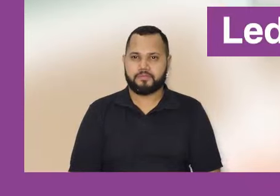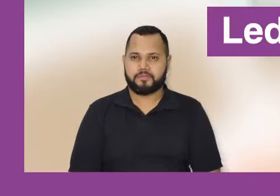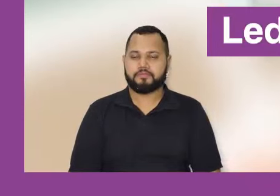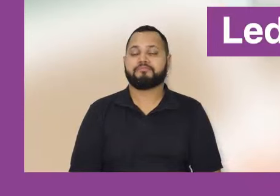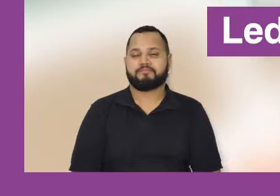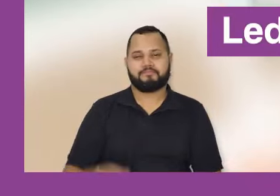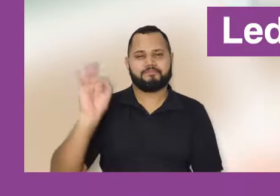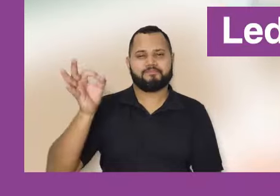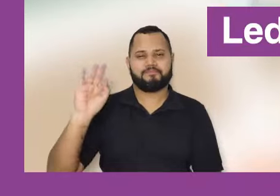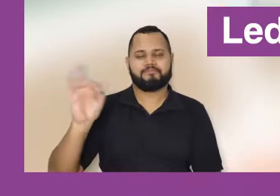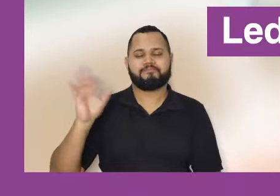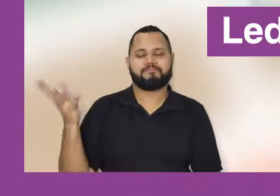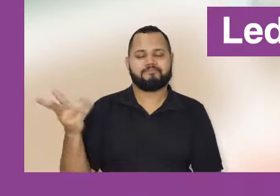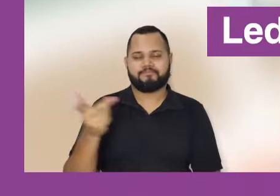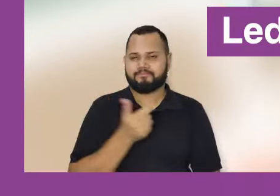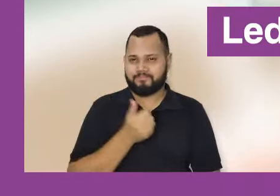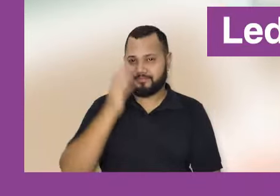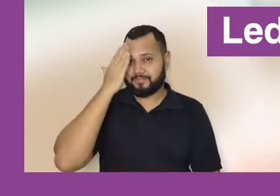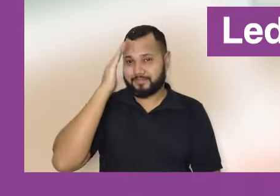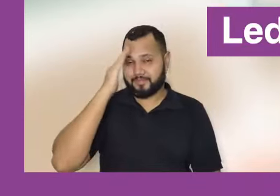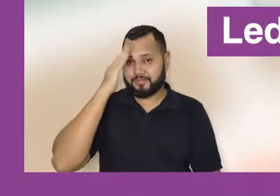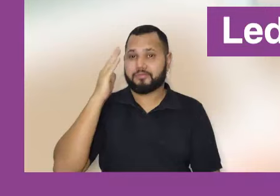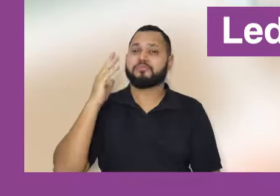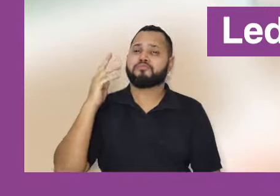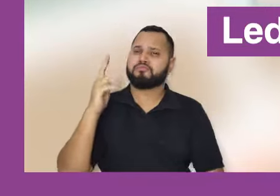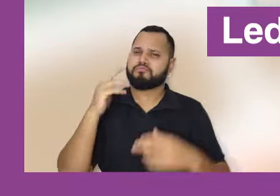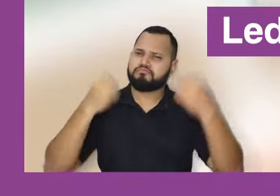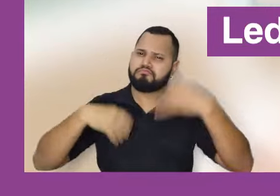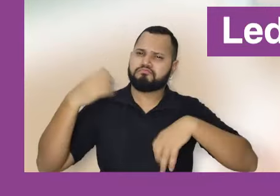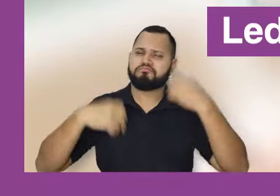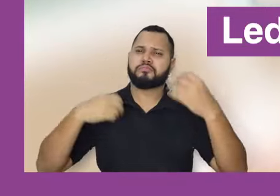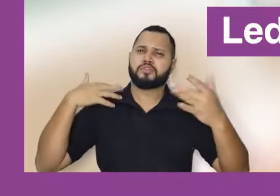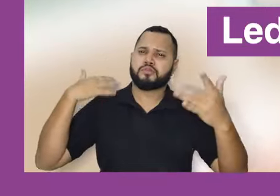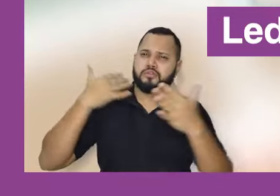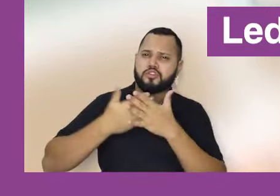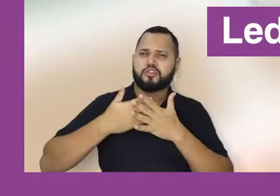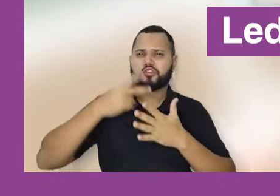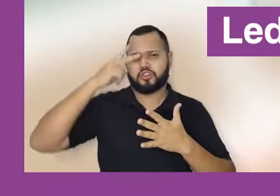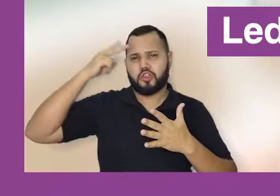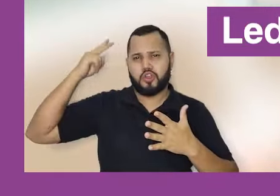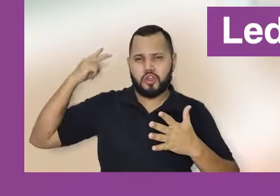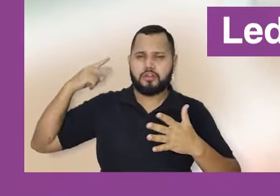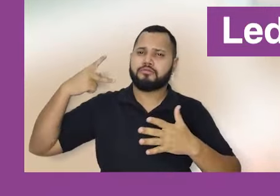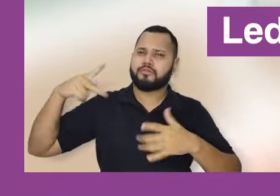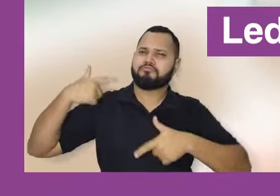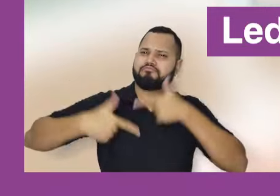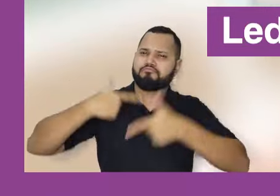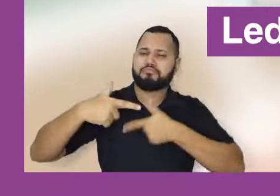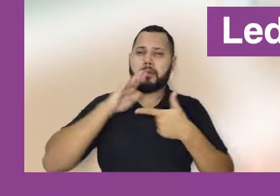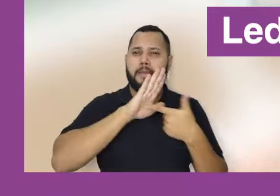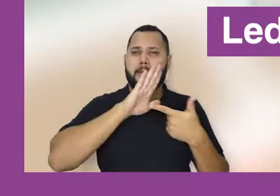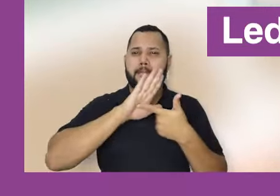Deia eu acho muito incrível assim não só todo papel toda a trajetória a sua carreira é tudo que foi